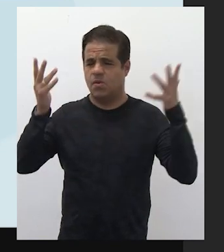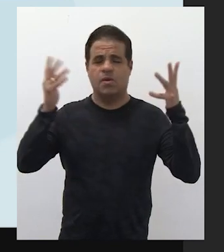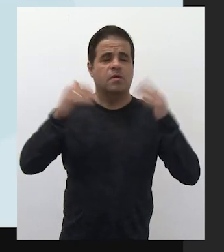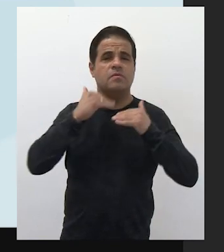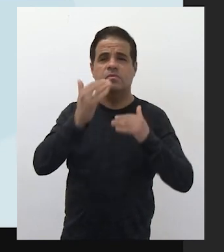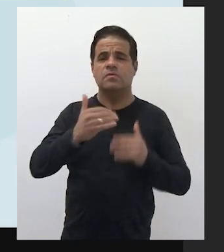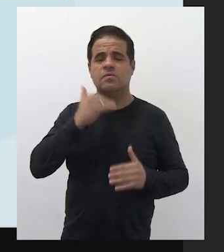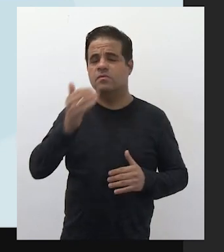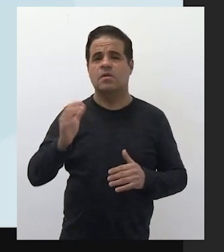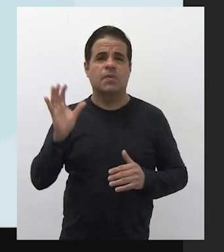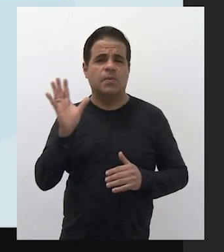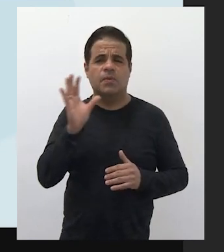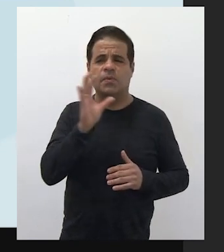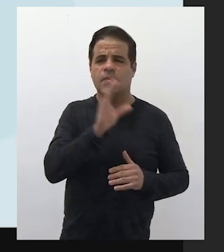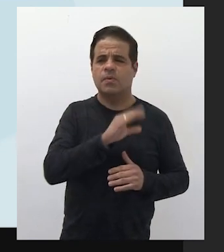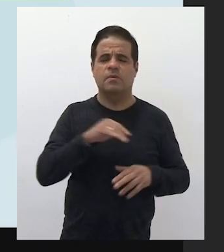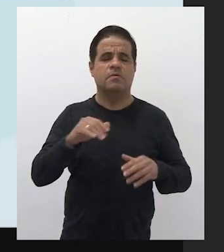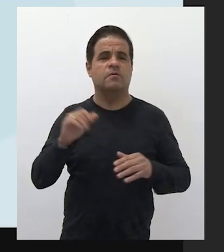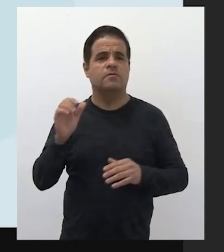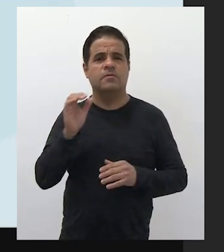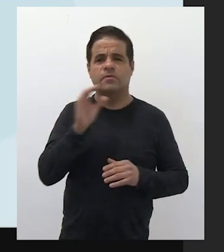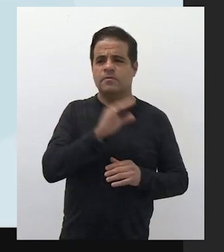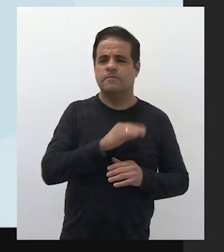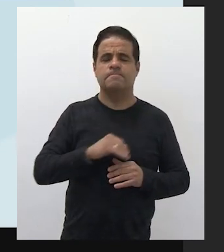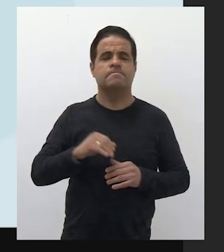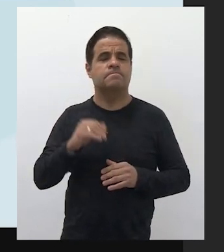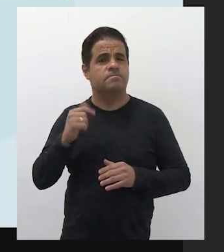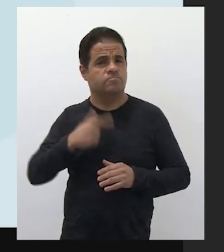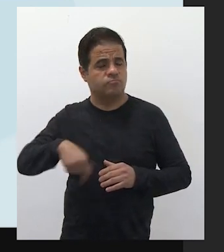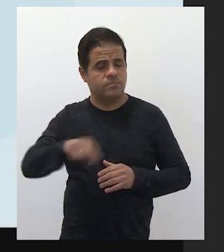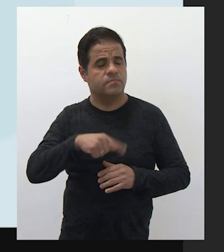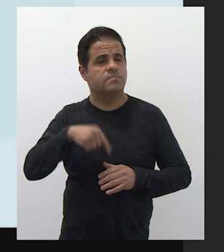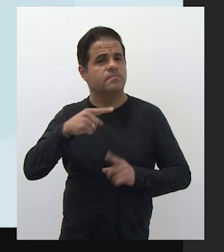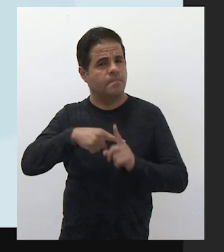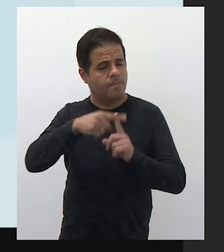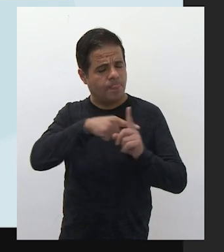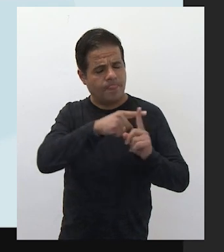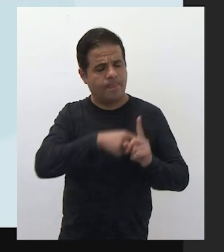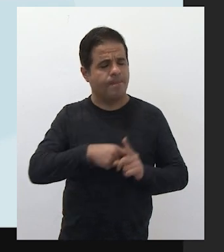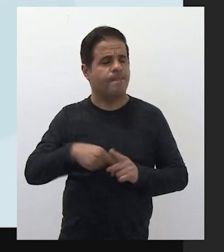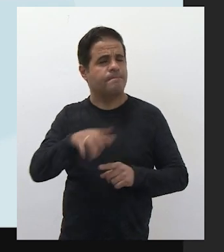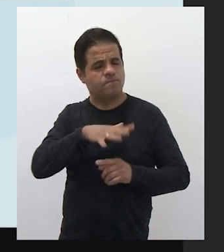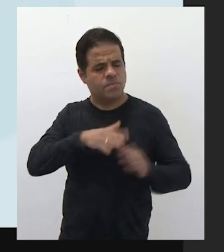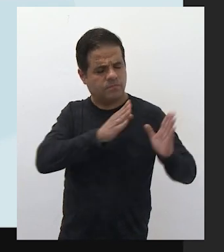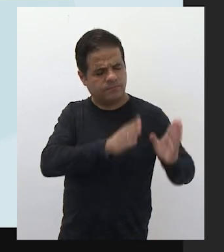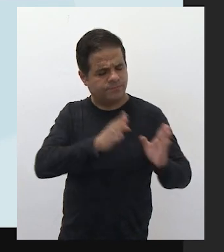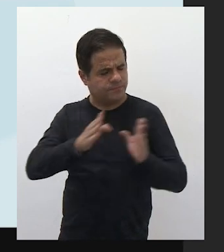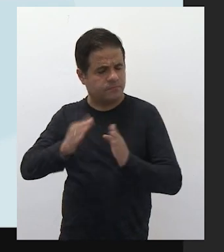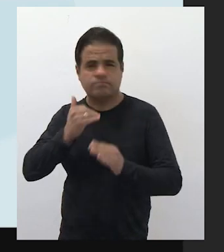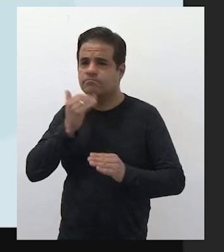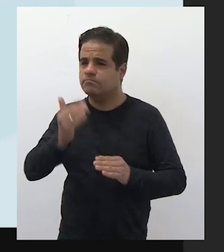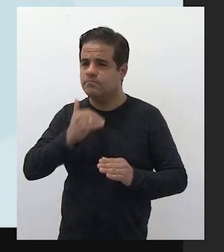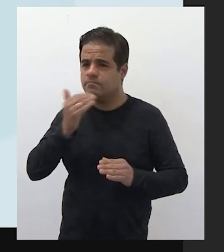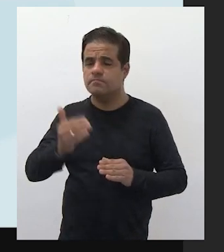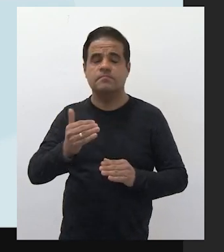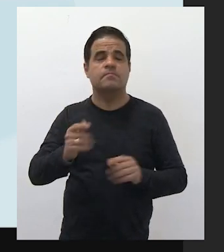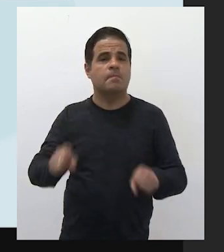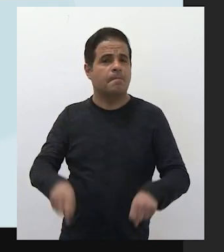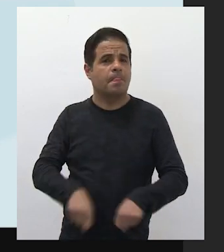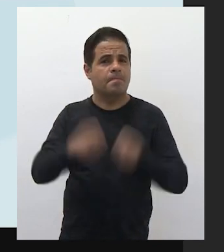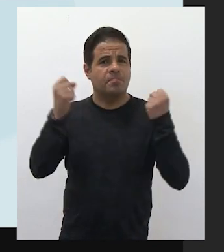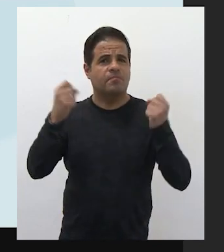ignorar o aquecimento, o resfriamento, o ápice das temperaturas aí nas estações do ano, né? Sempre